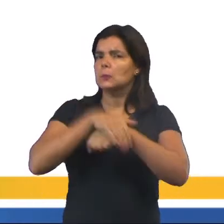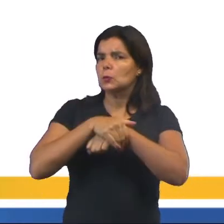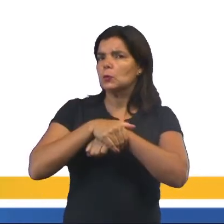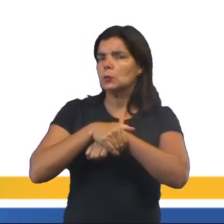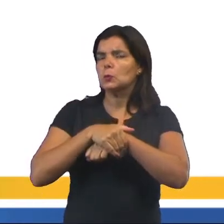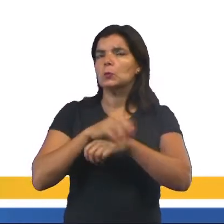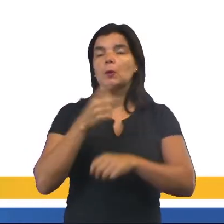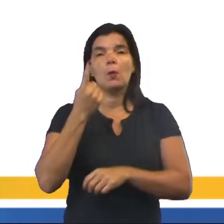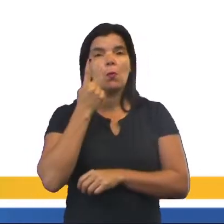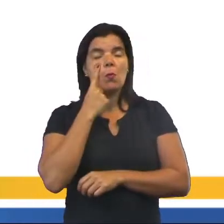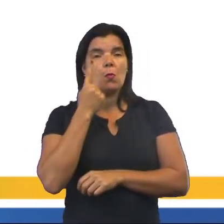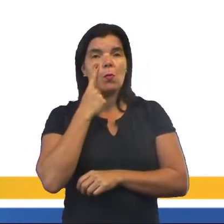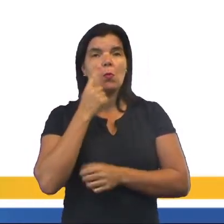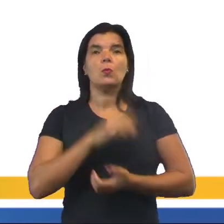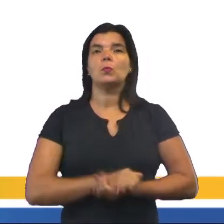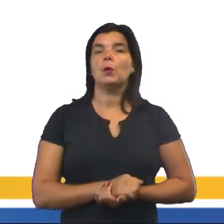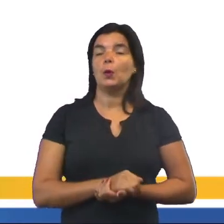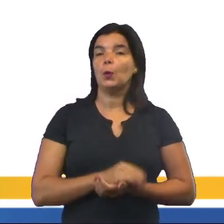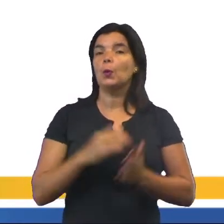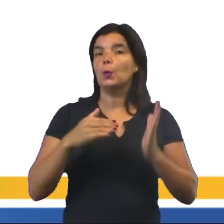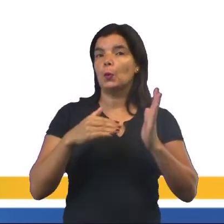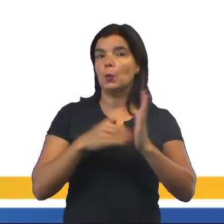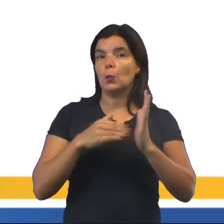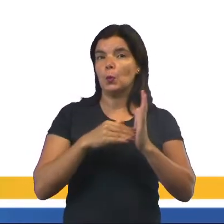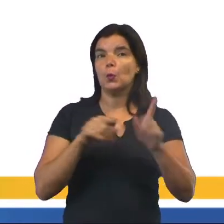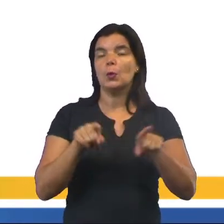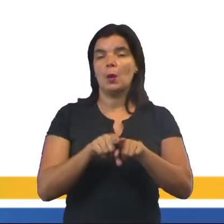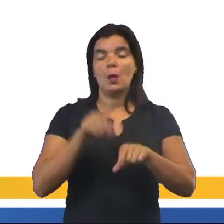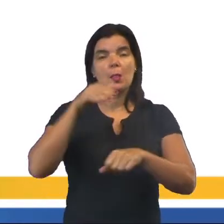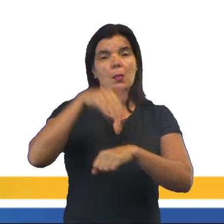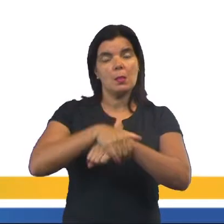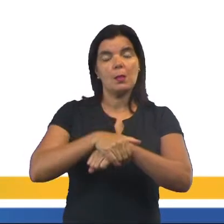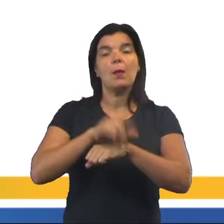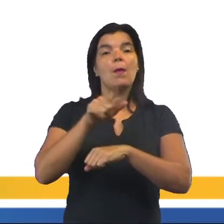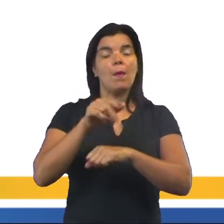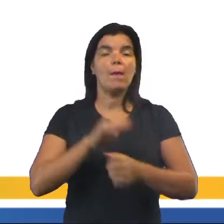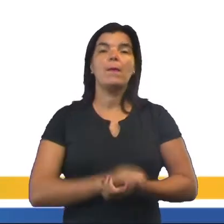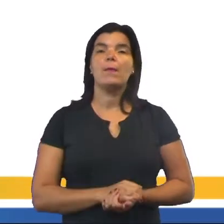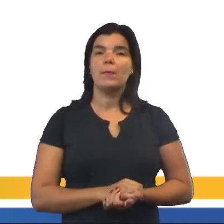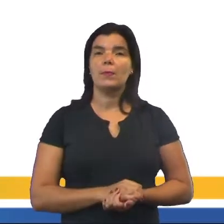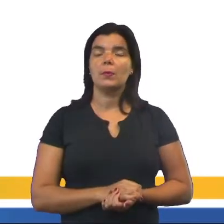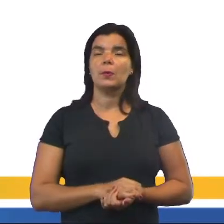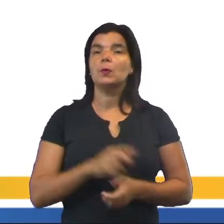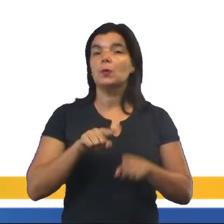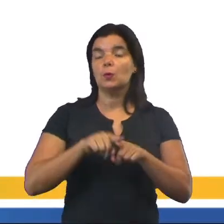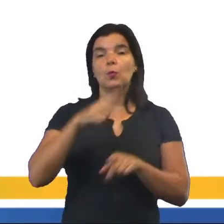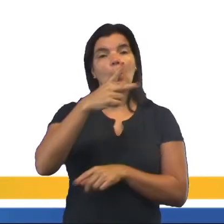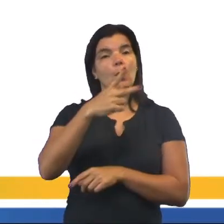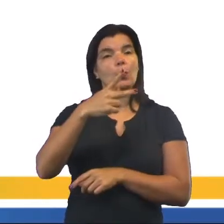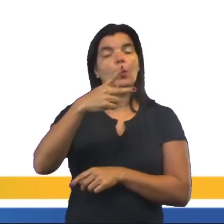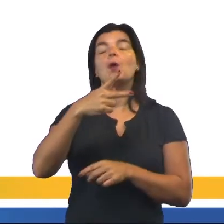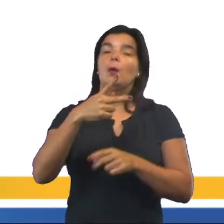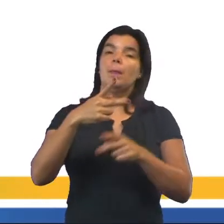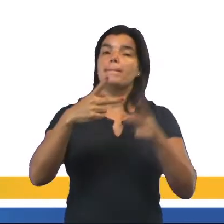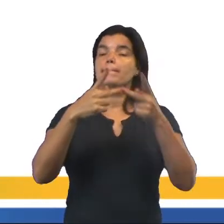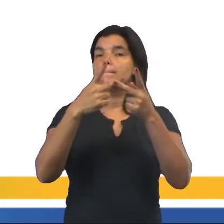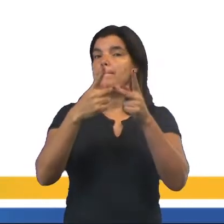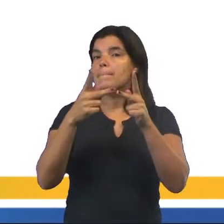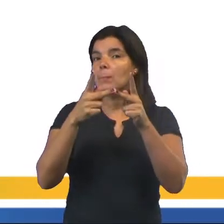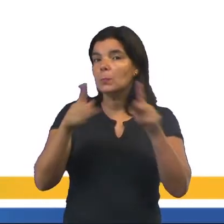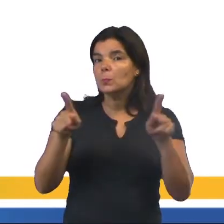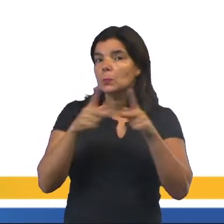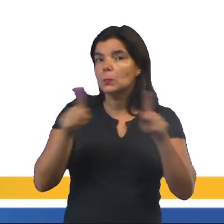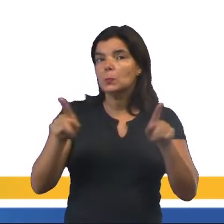noite. Observem que este último, at night, à noite, é o único com uma preposição diferente, o